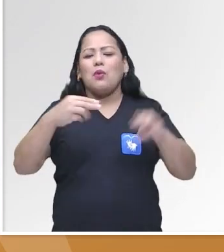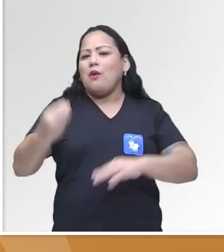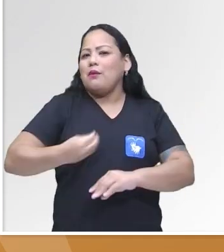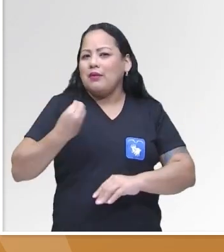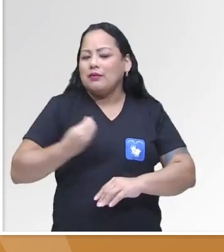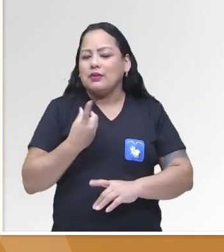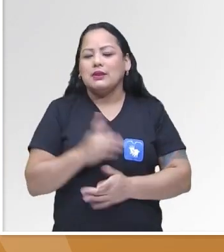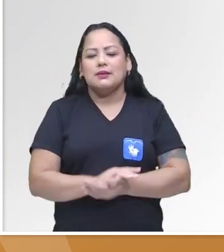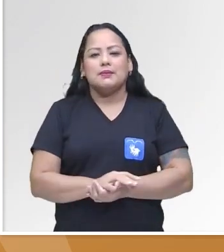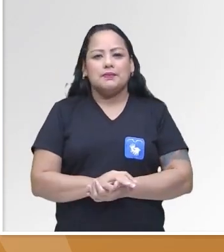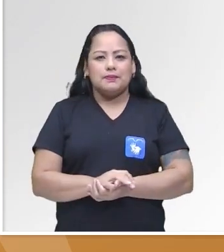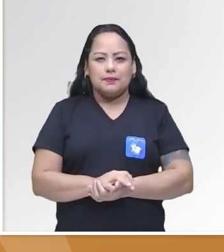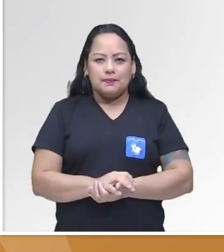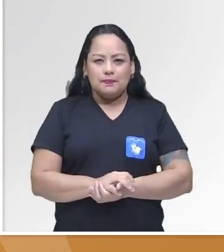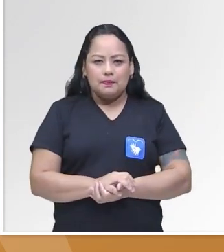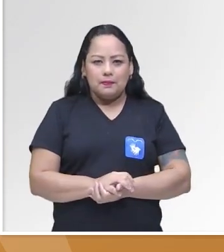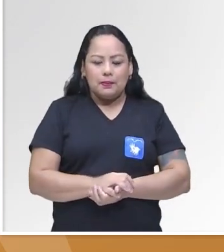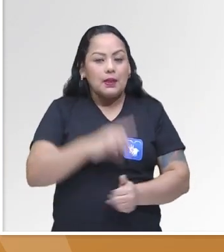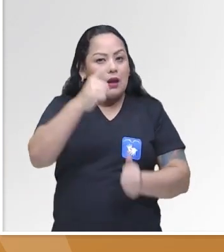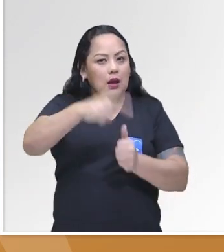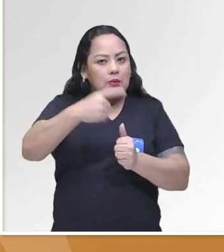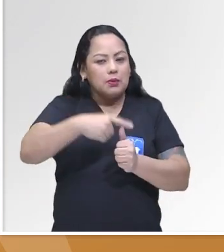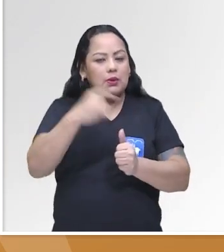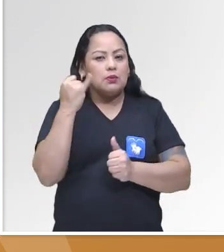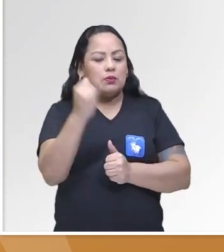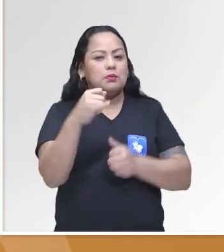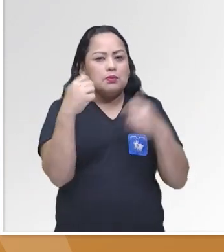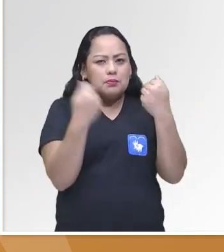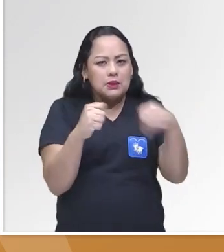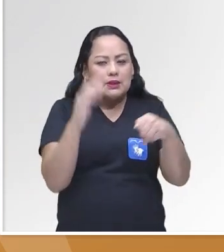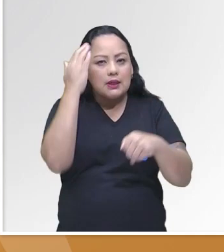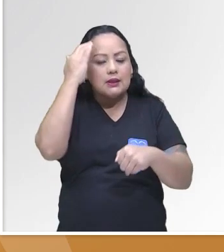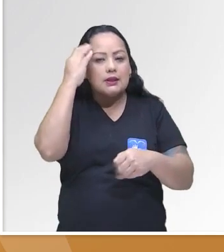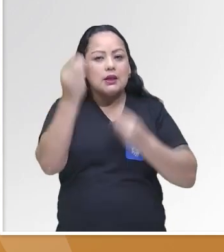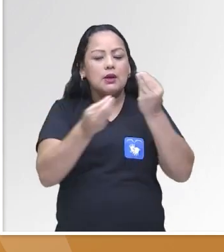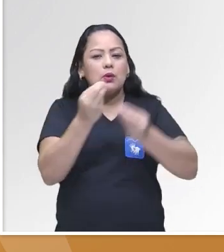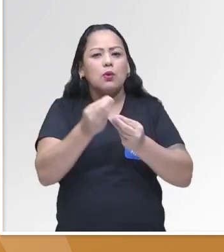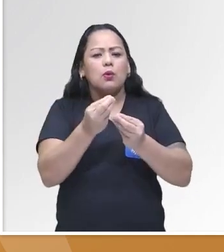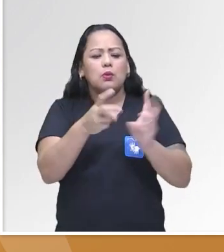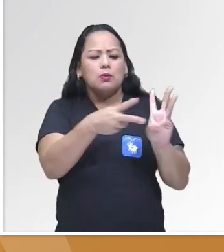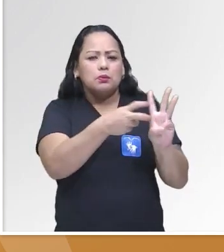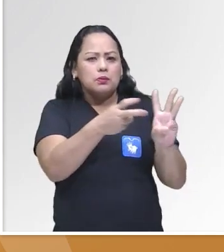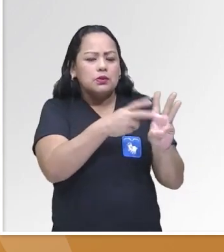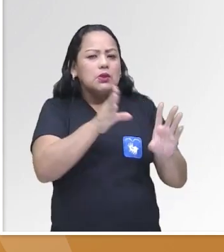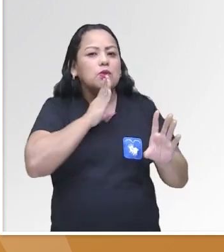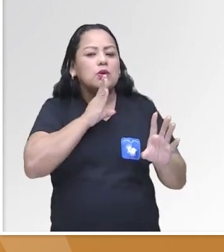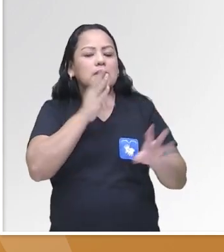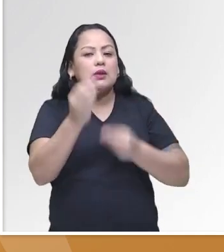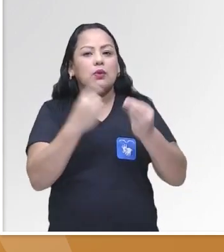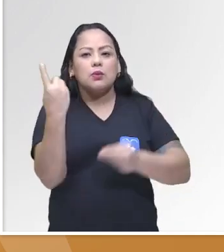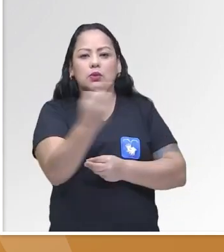para nós rapidamente. Então o primeiro ponto que nós devemos entender para compreender os povos indígenas é